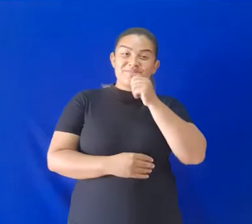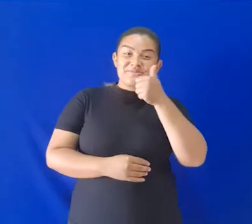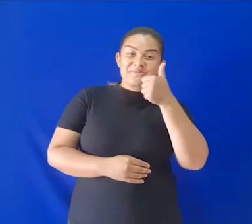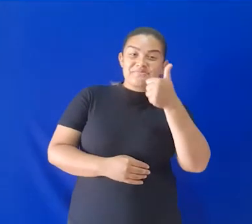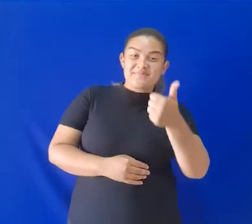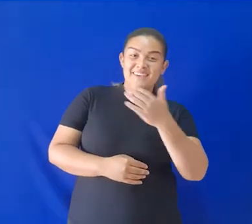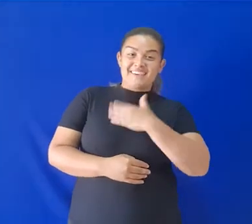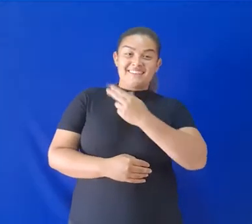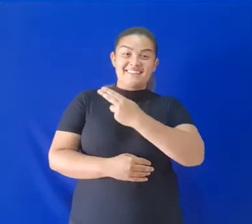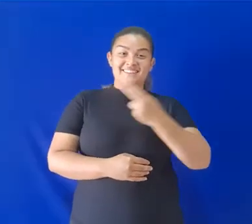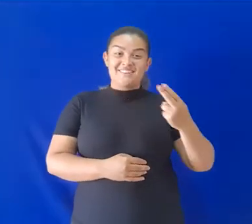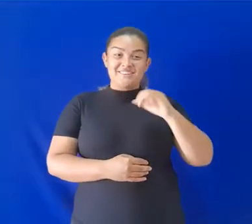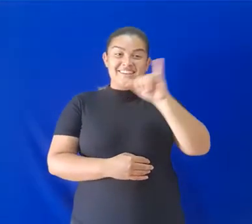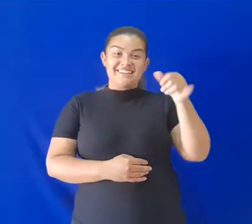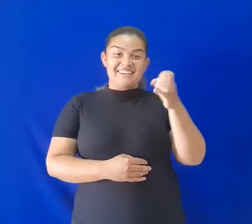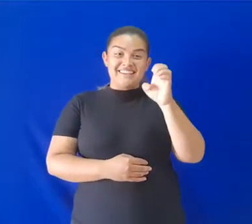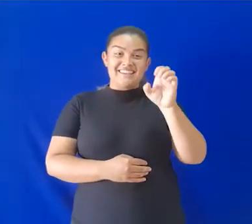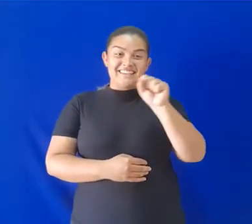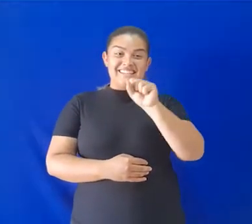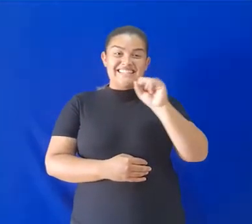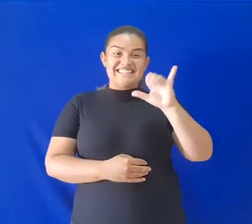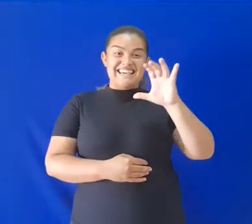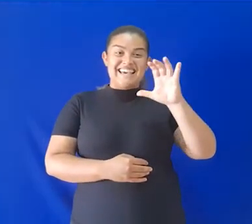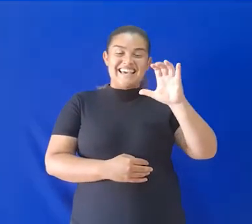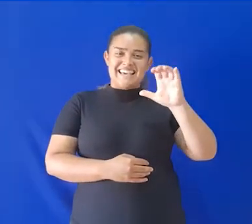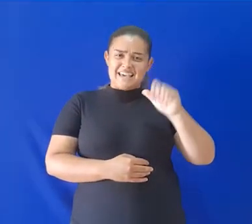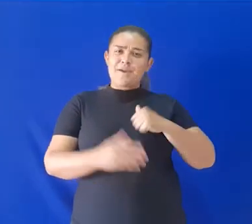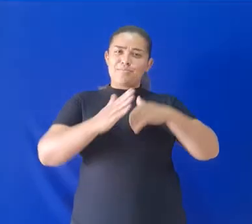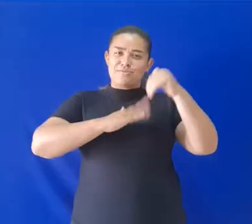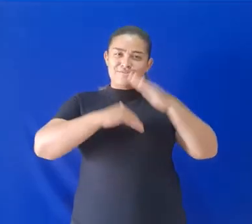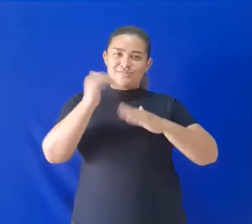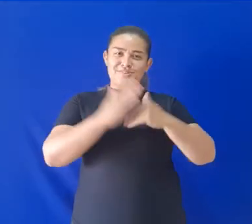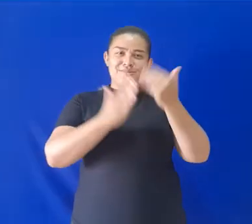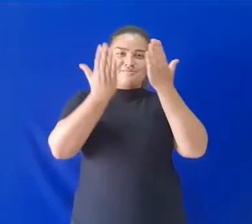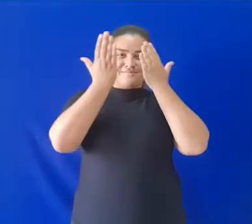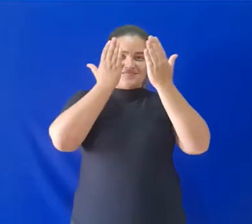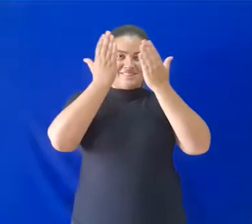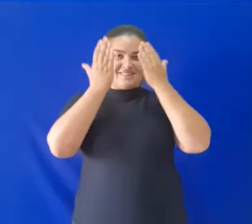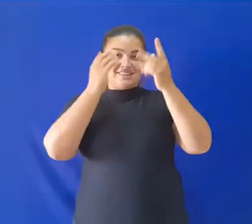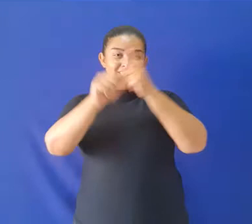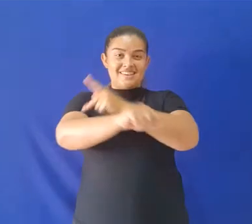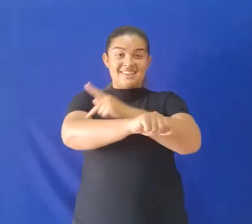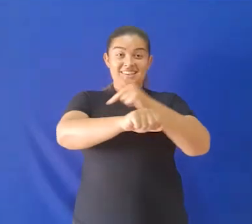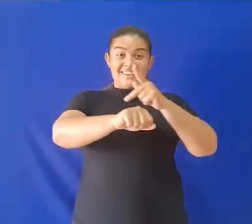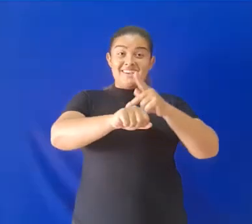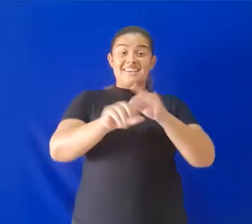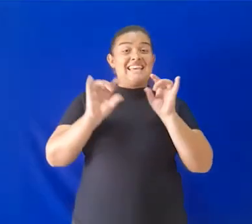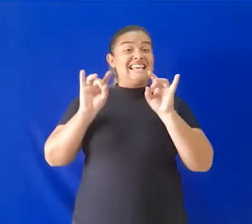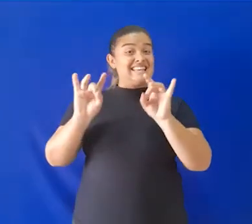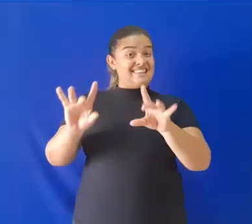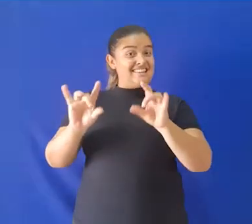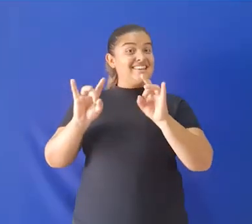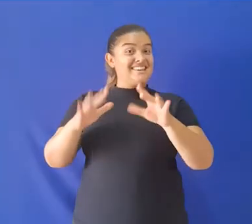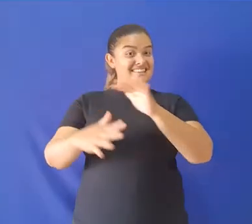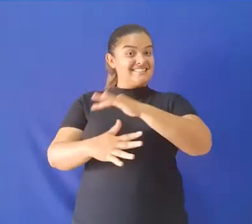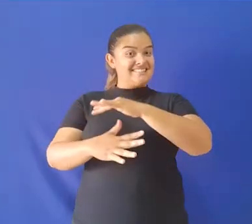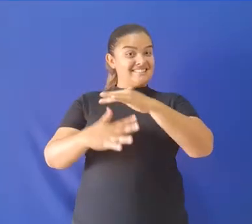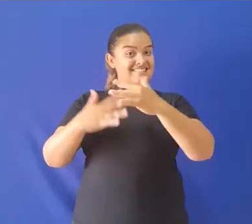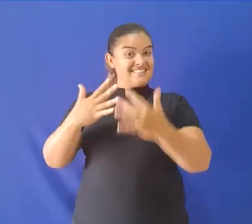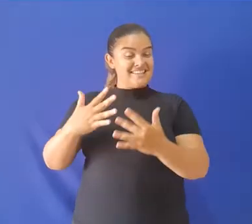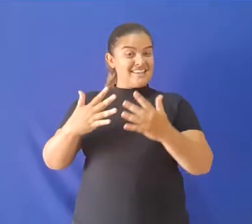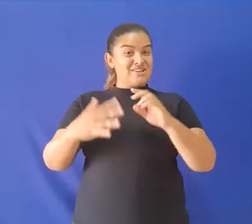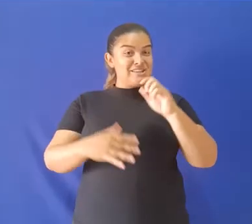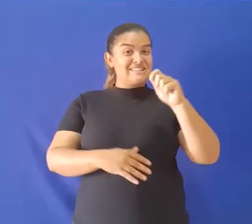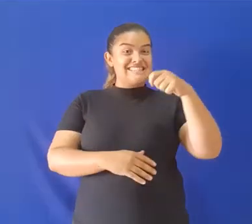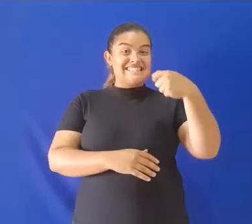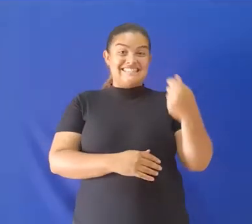Oi, tudo bem? Meu nome é Jéssica Camila, eu sou psicóloga, pedagoga, especialista em Libras e